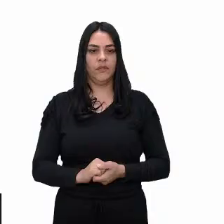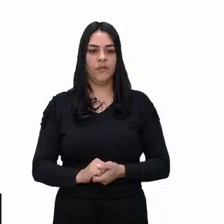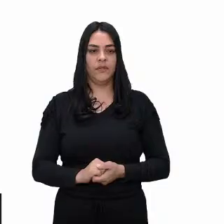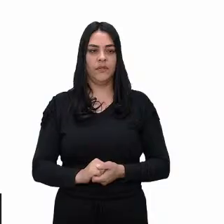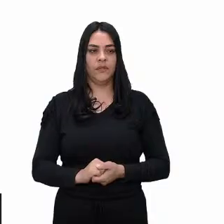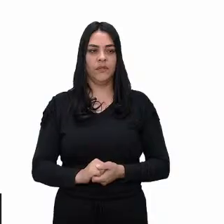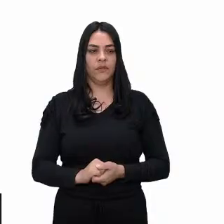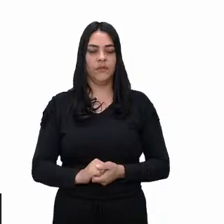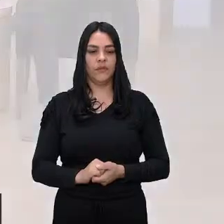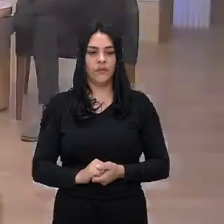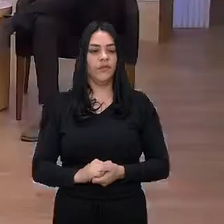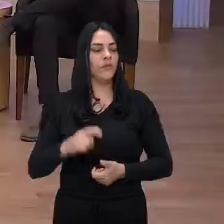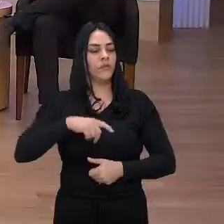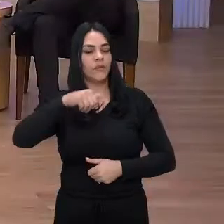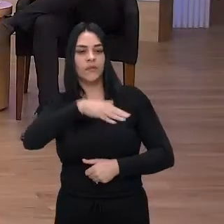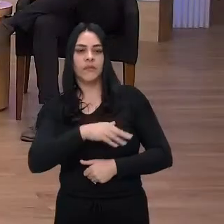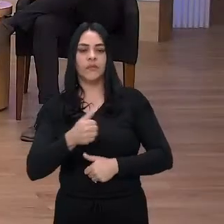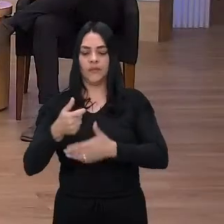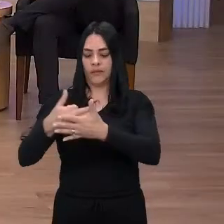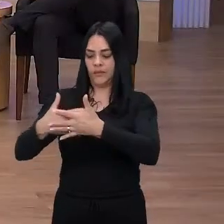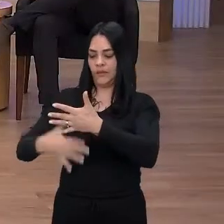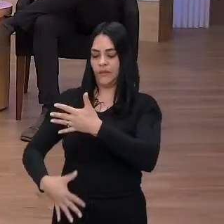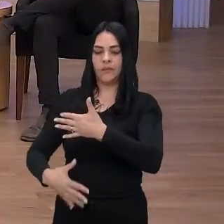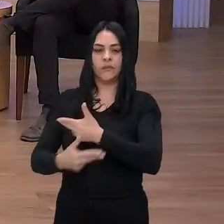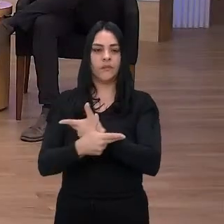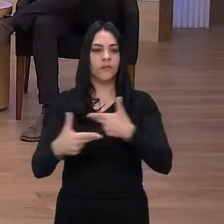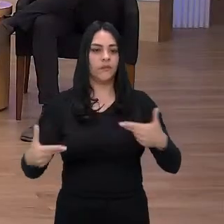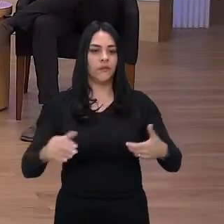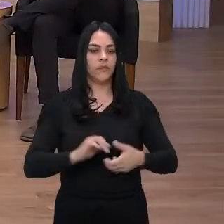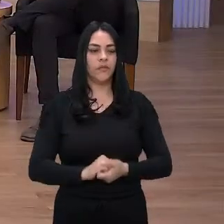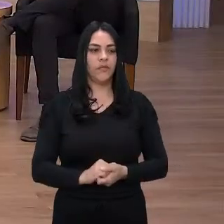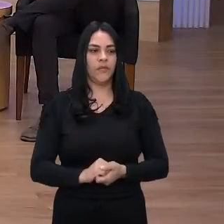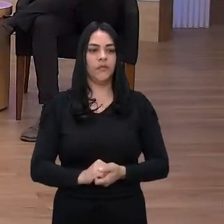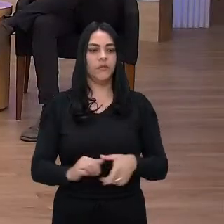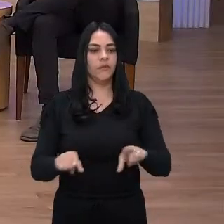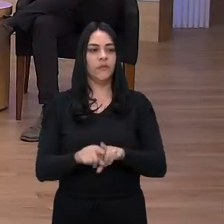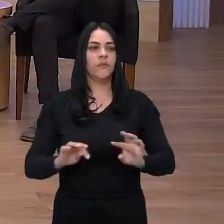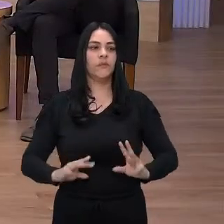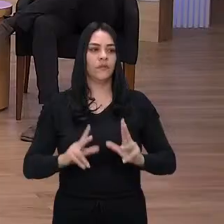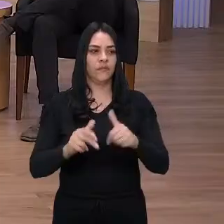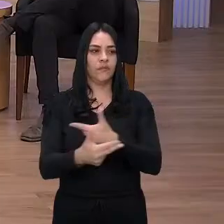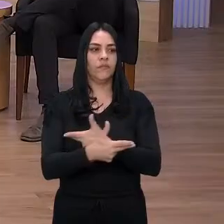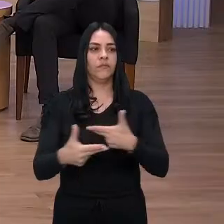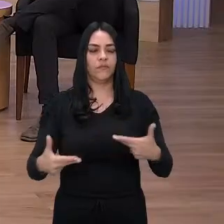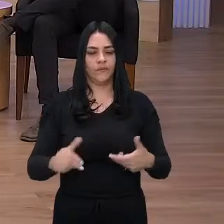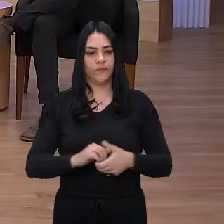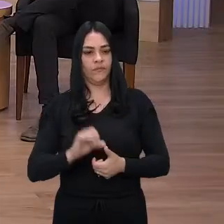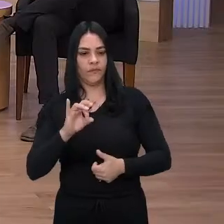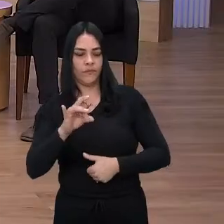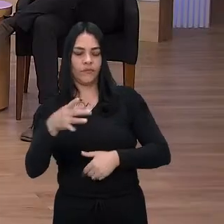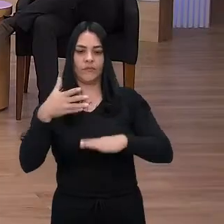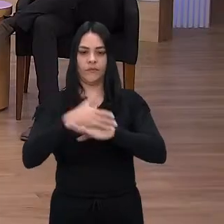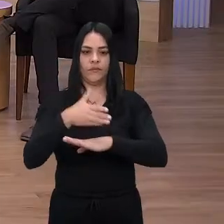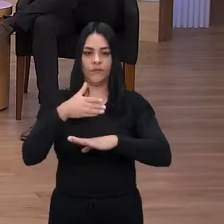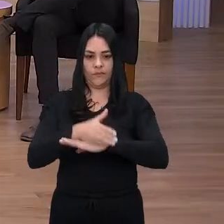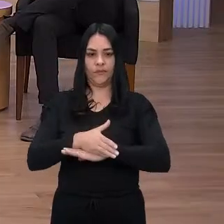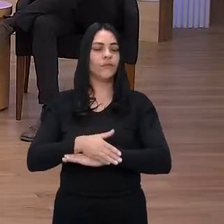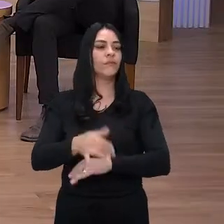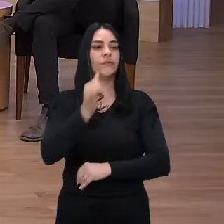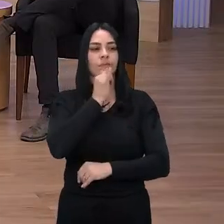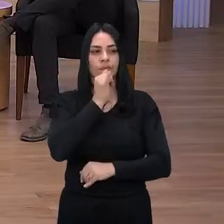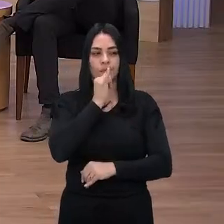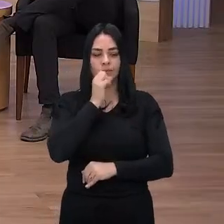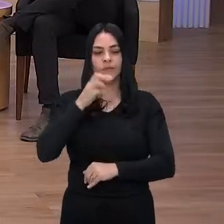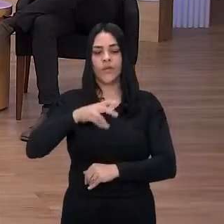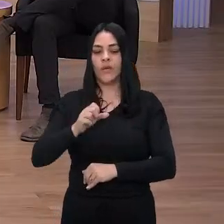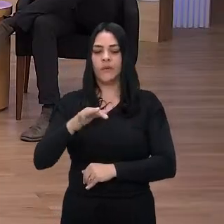Tem mais alguma interação aí no chat, falando alguma coisa? Não, aqui a gente está com a participação, por exemplo, da